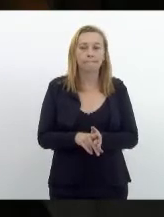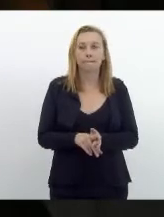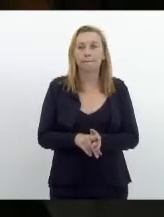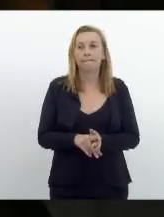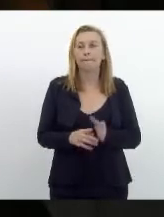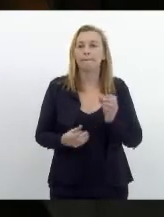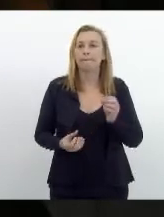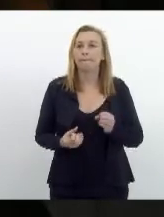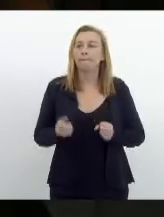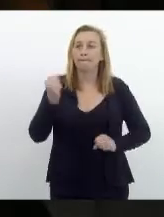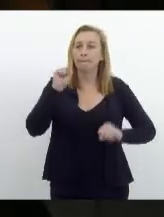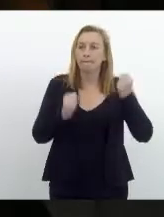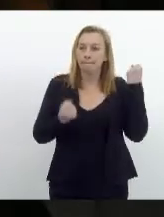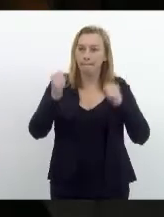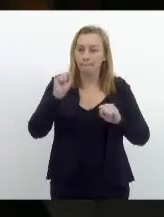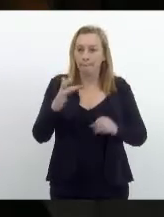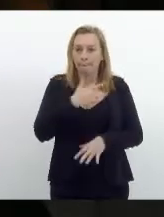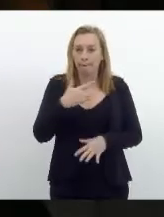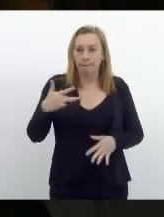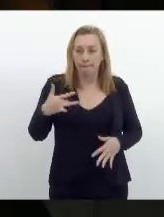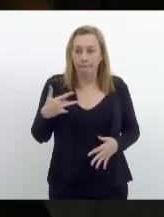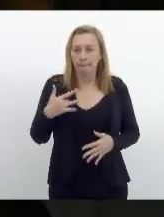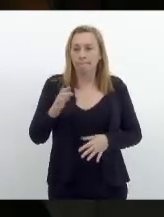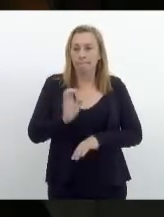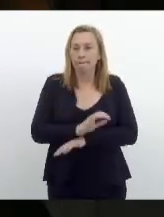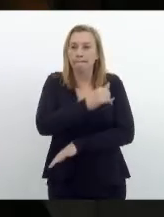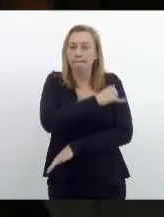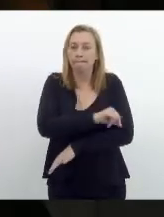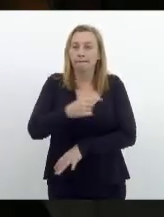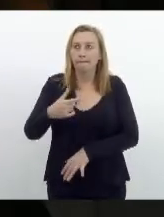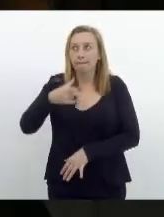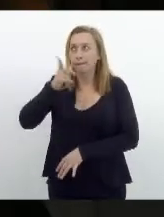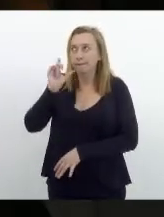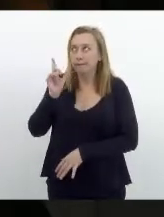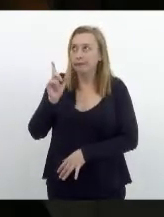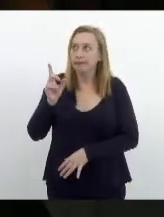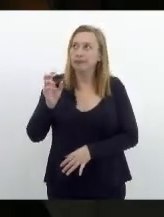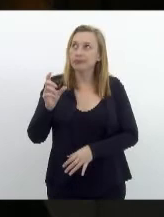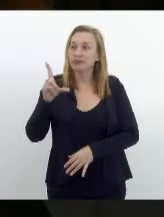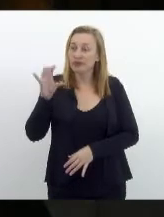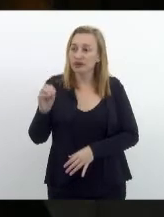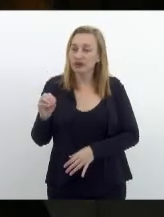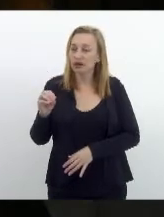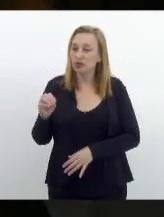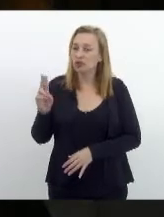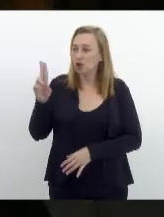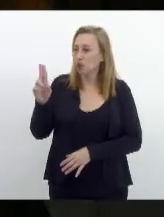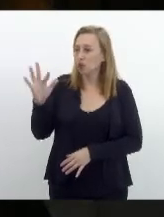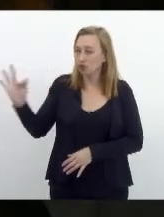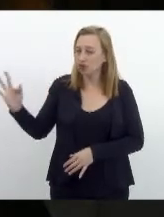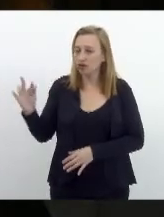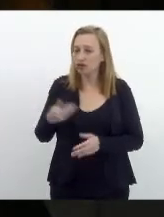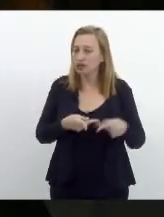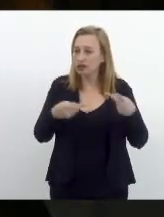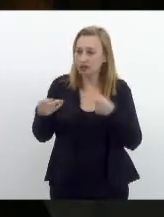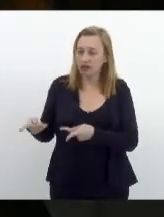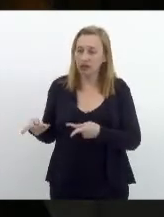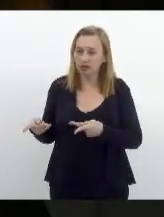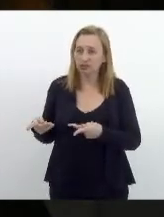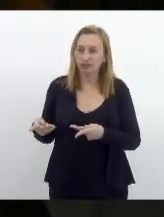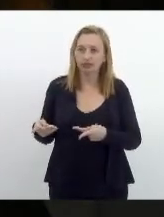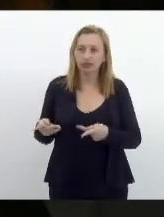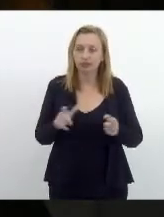industrial da saúde no estado do Rio de Janeiro. Aliás, hoje eu estive de manhã cedo na UF, visitando as dependências, não as